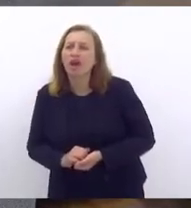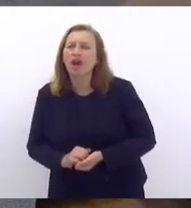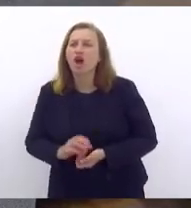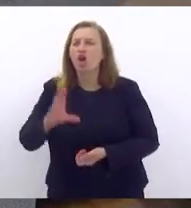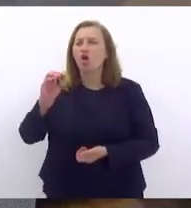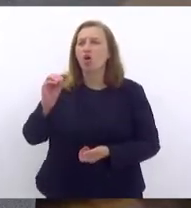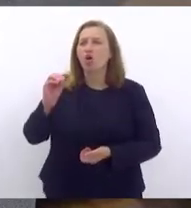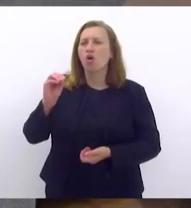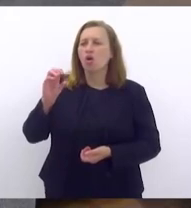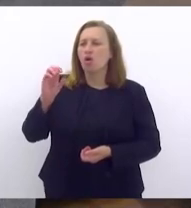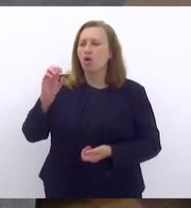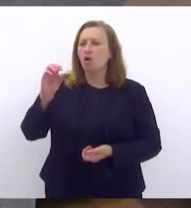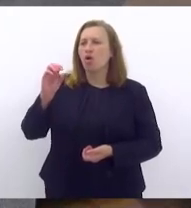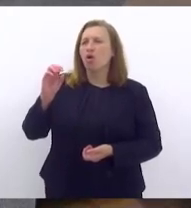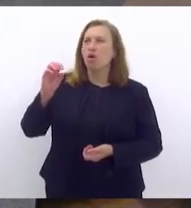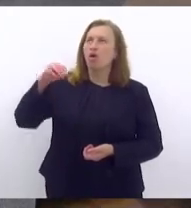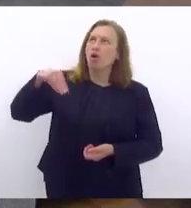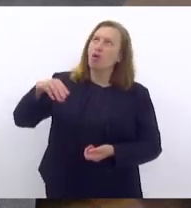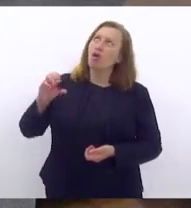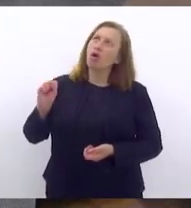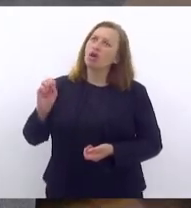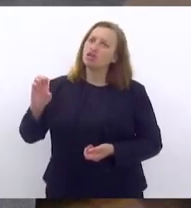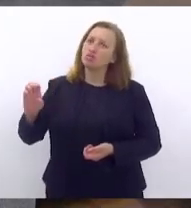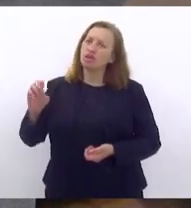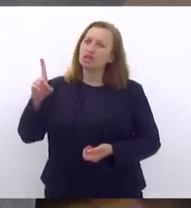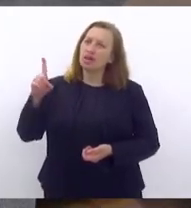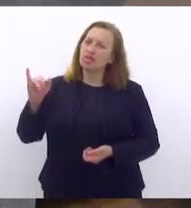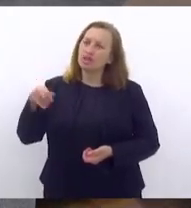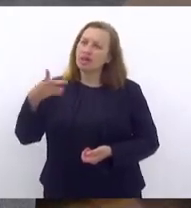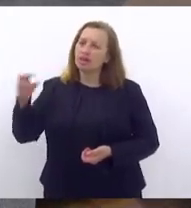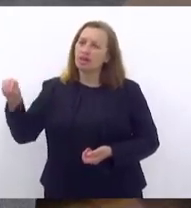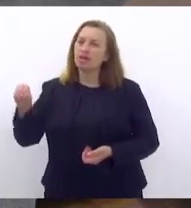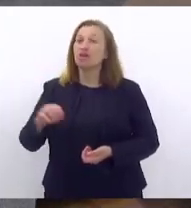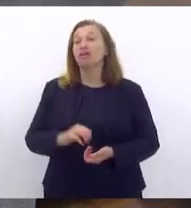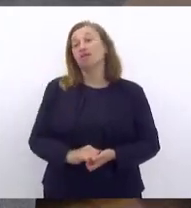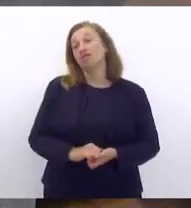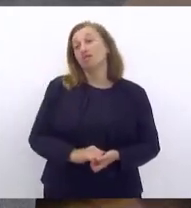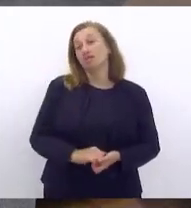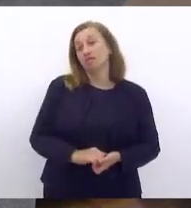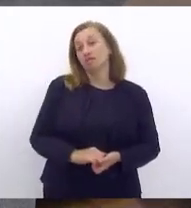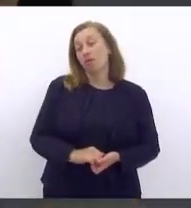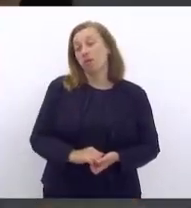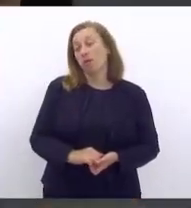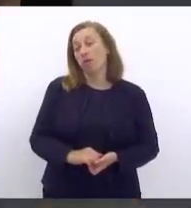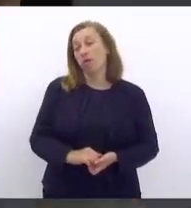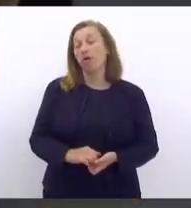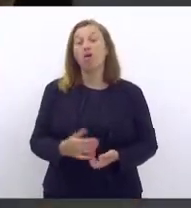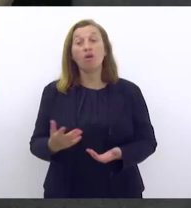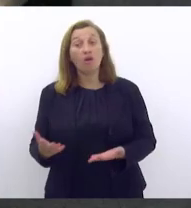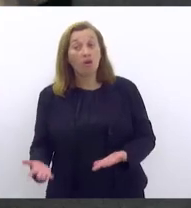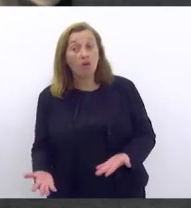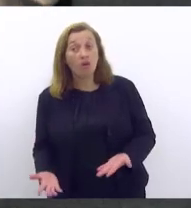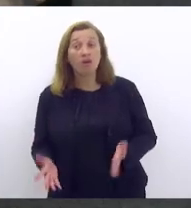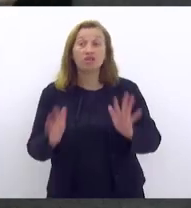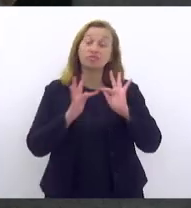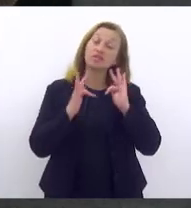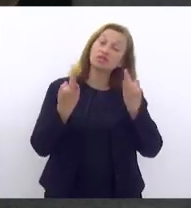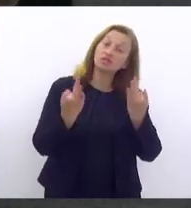Cosme Damião, deputado solidário com as crianças, com as